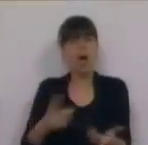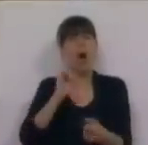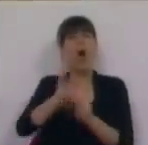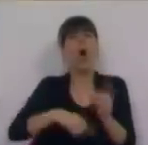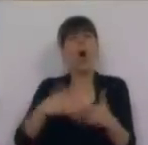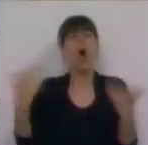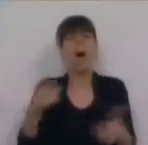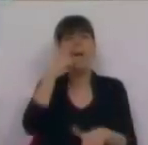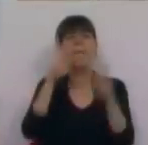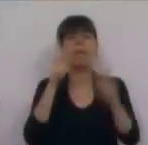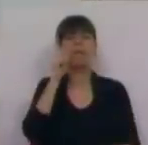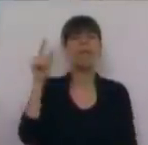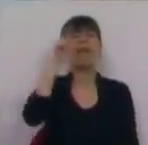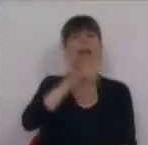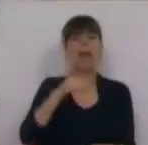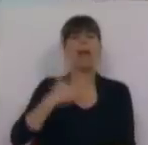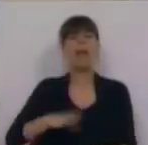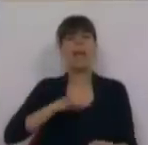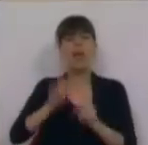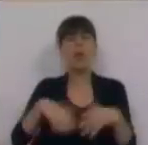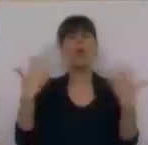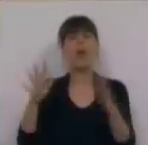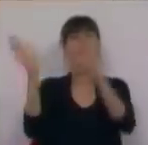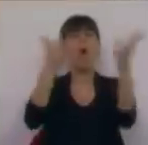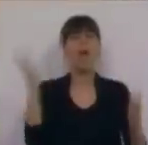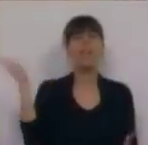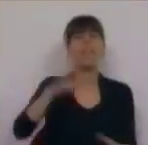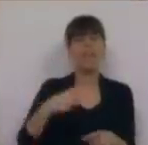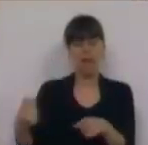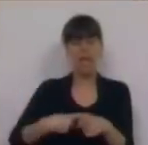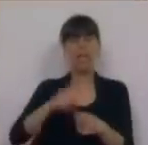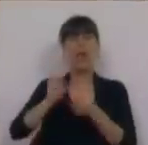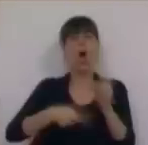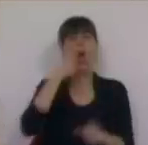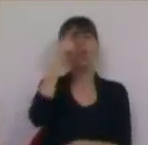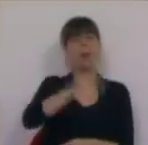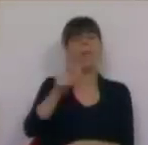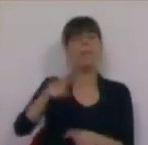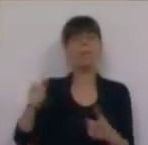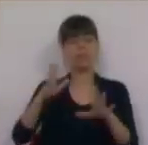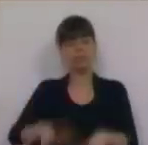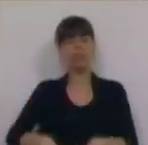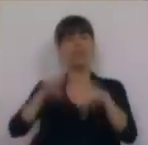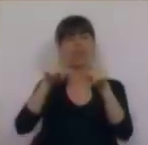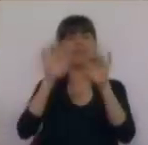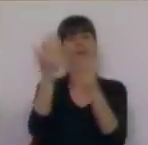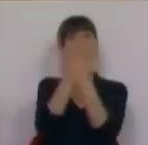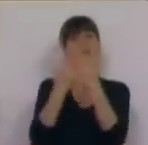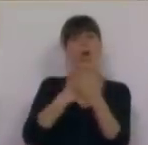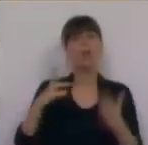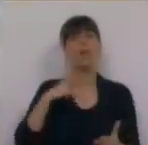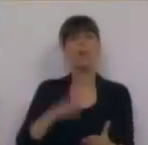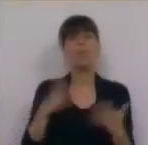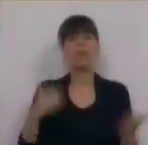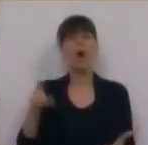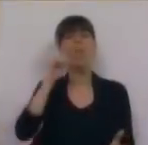da mesa? Que pessoas são estas? O que é que querem? Vêm de onde? Que interesse têm estas pessoas no desenvolvimento da economia